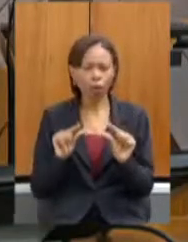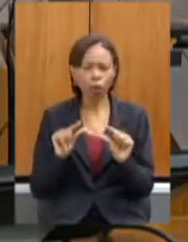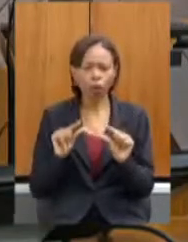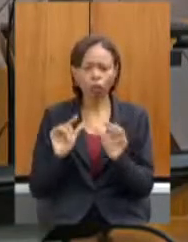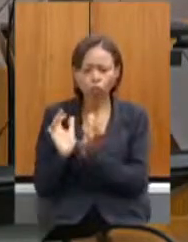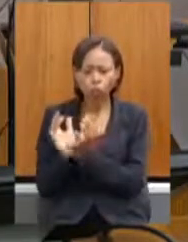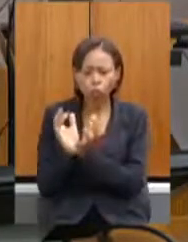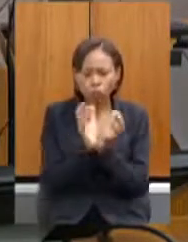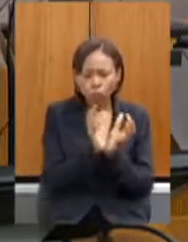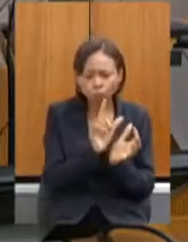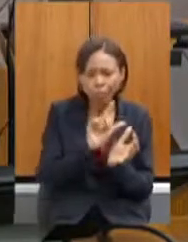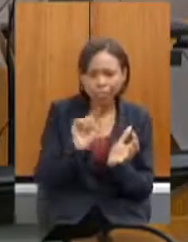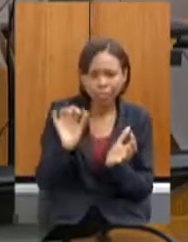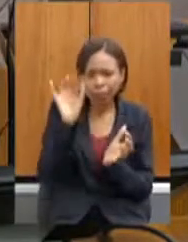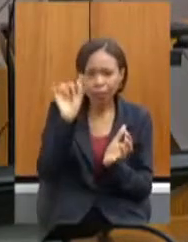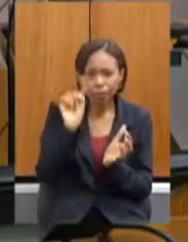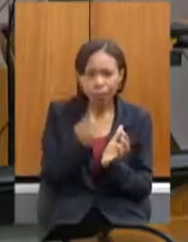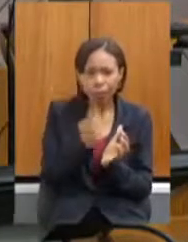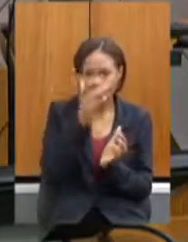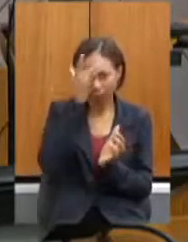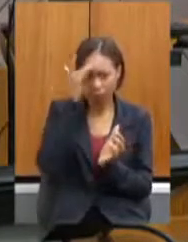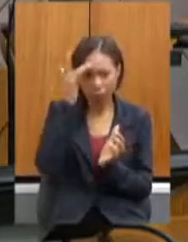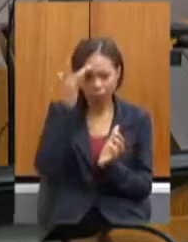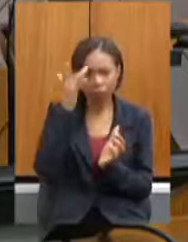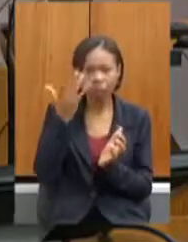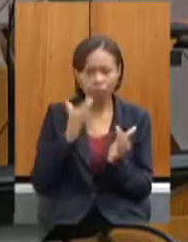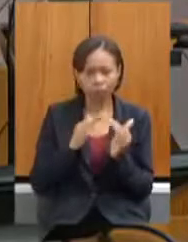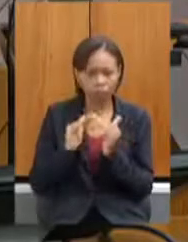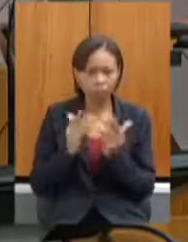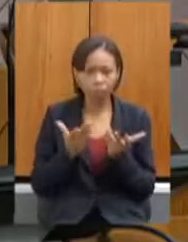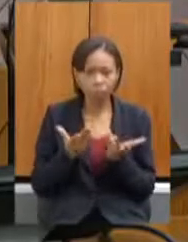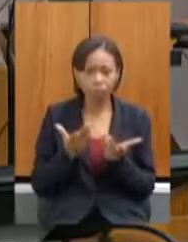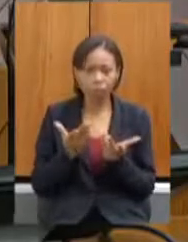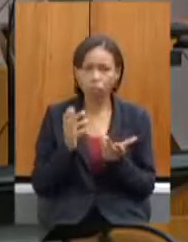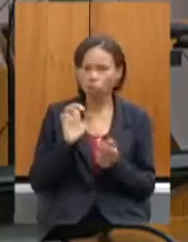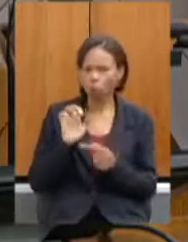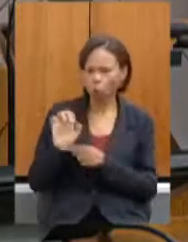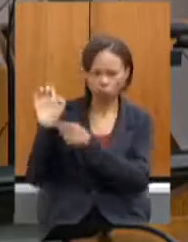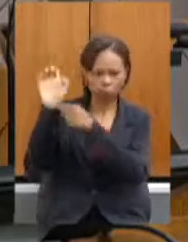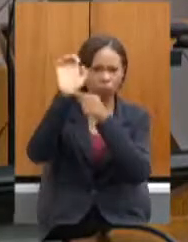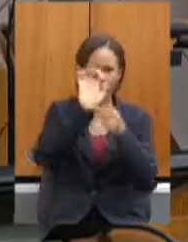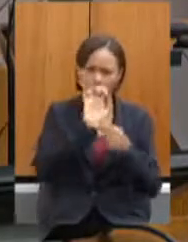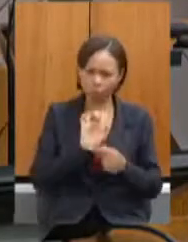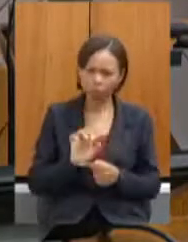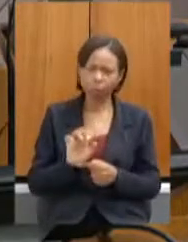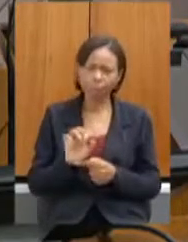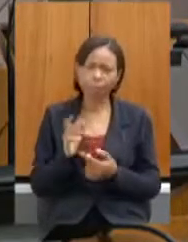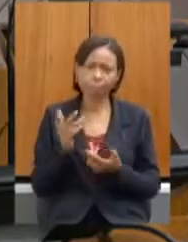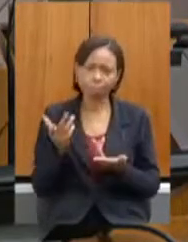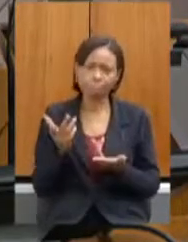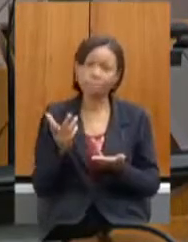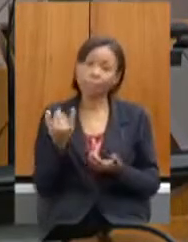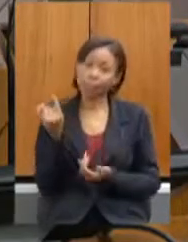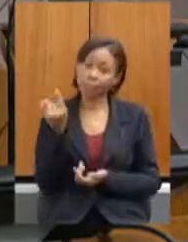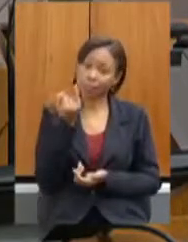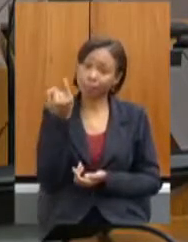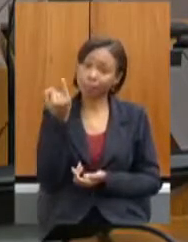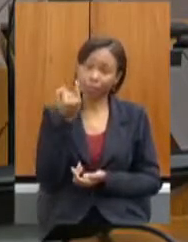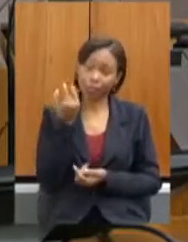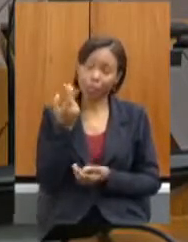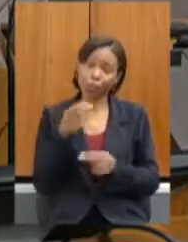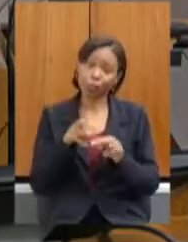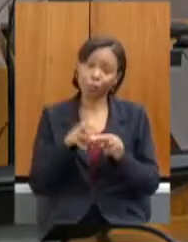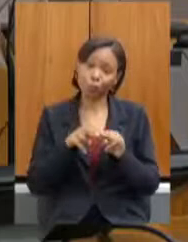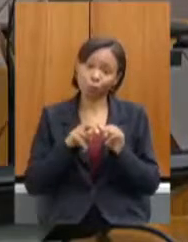mil habitantes isso a gente considerando todas as unidades da federação e esse é um ponto importante é um é um resultado